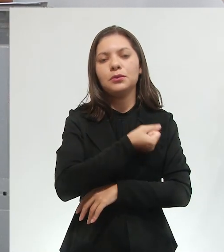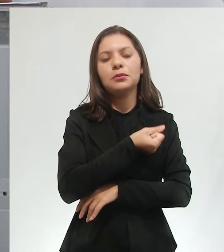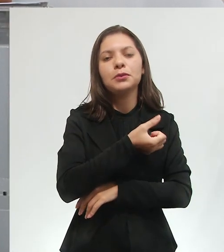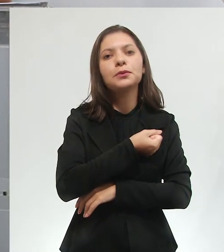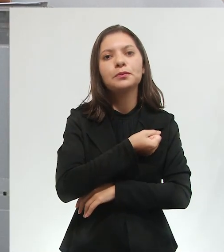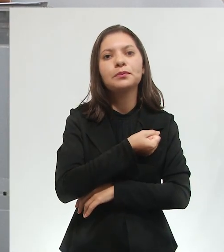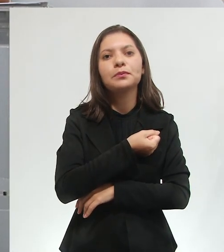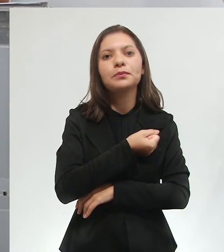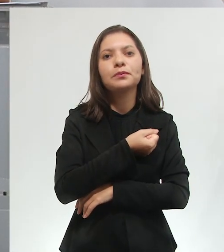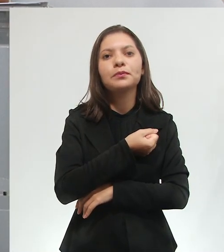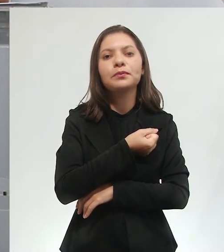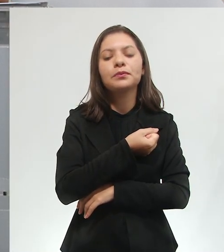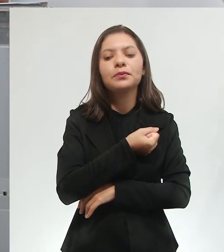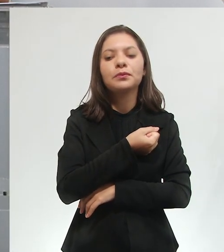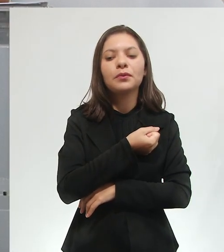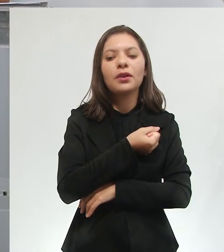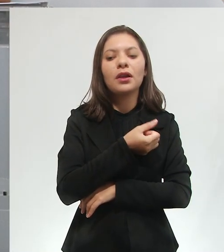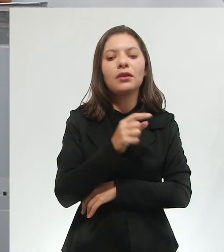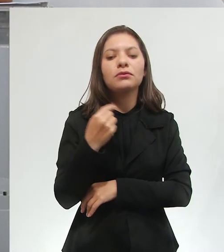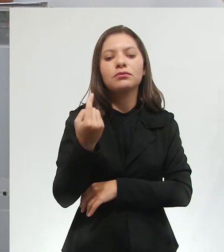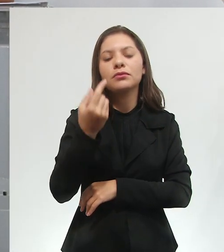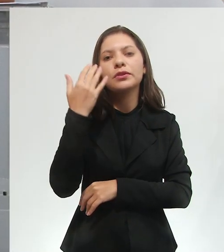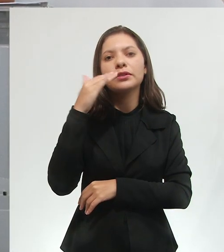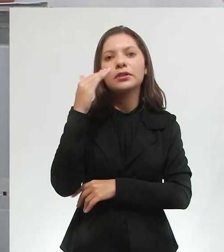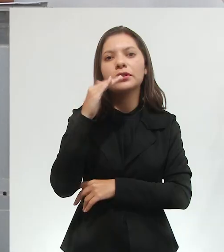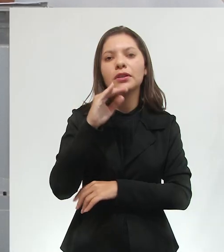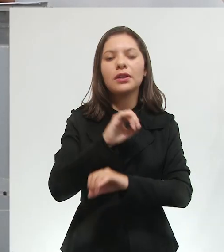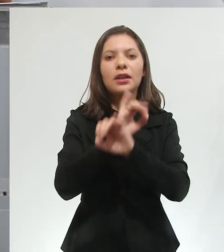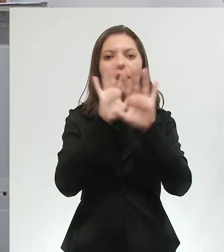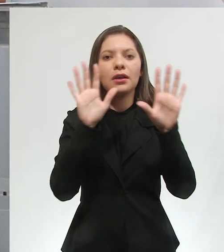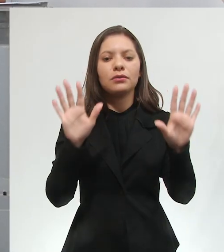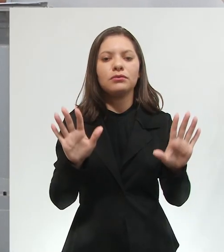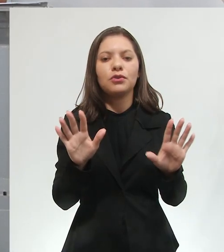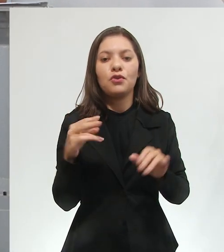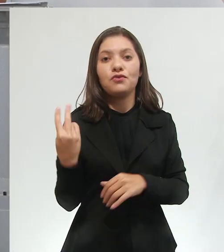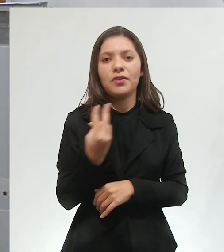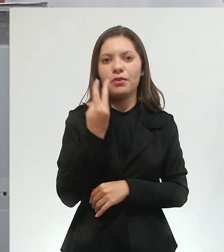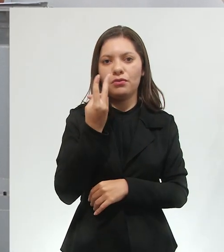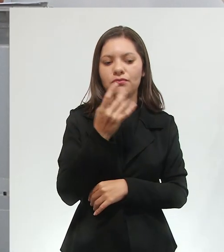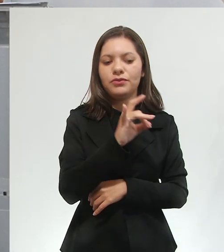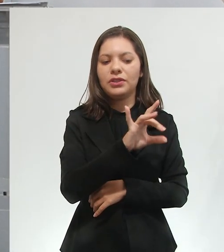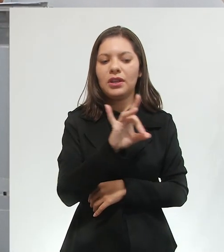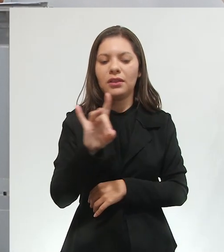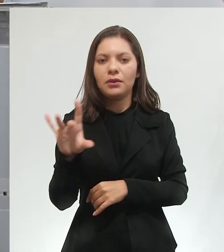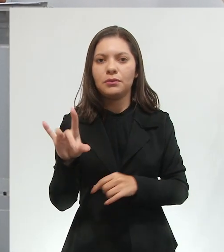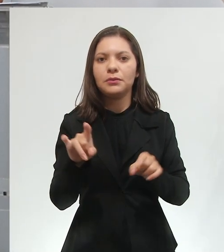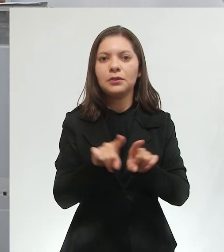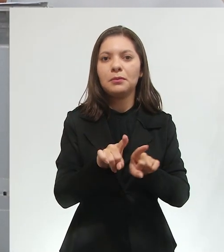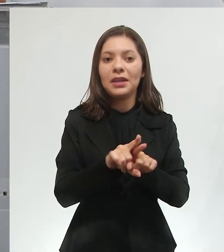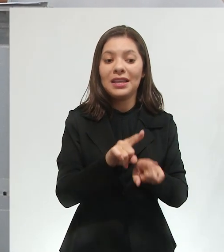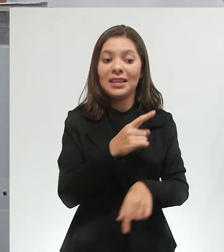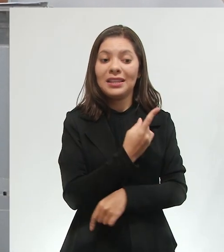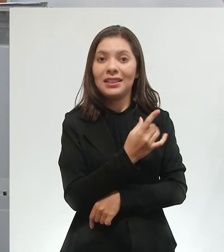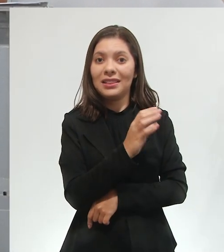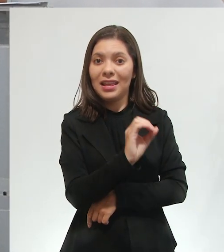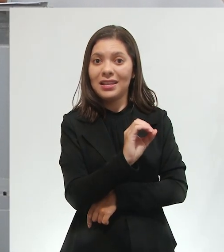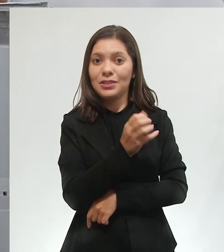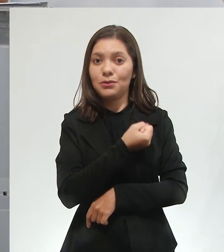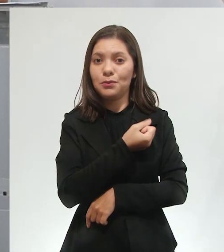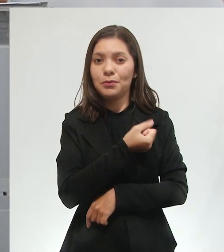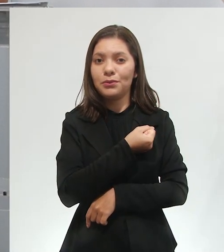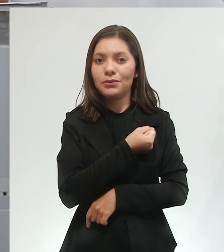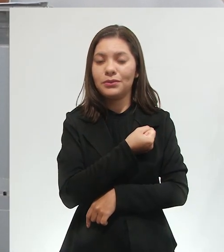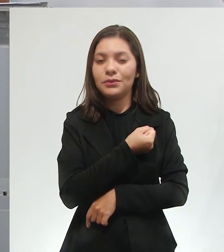ela determina um valor diferente para aquele algarismo, e a cada 10